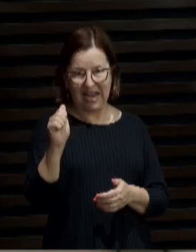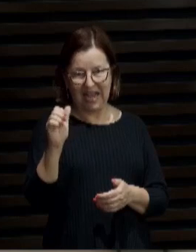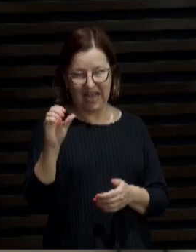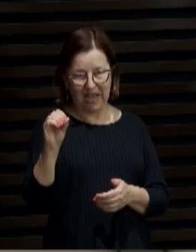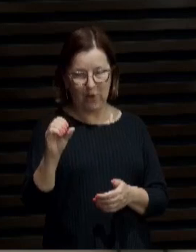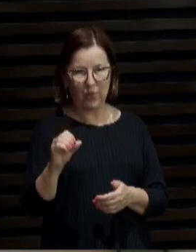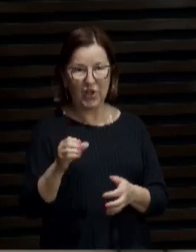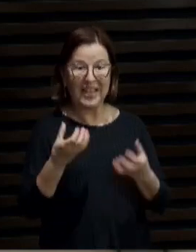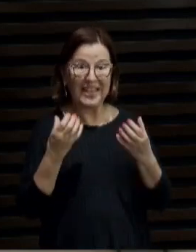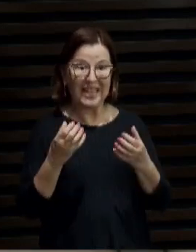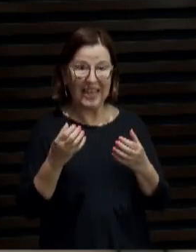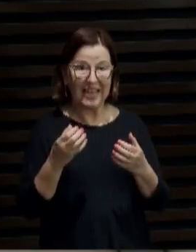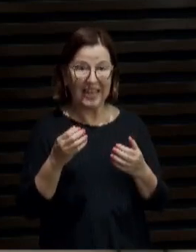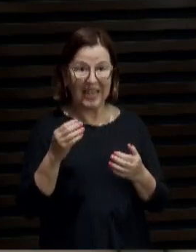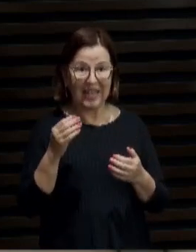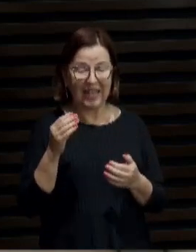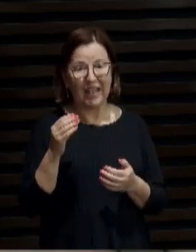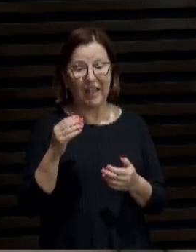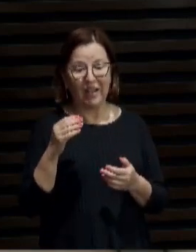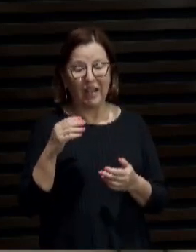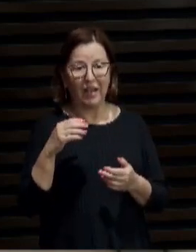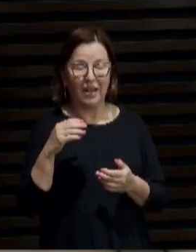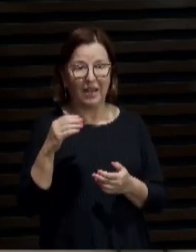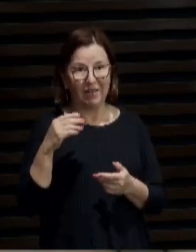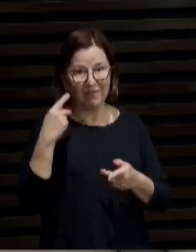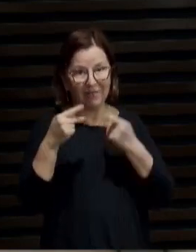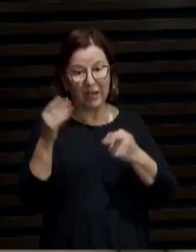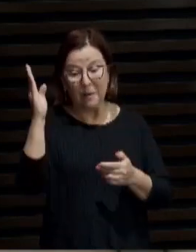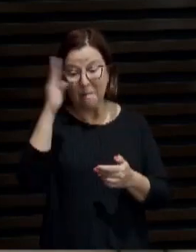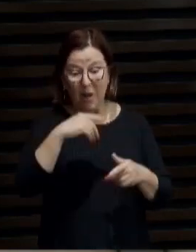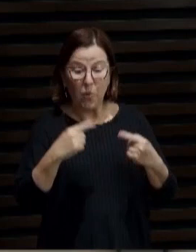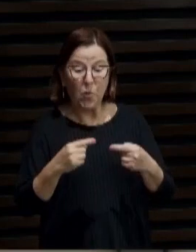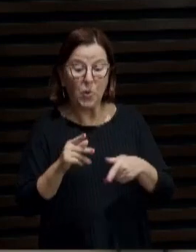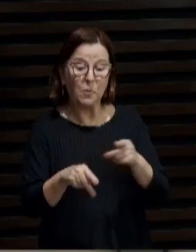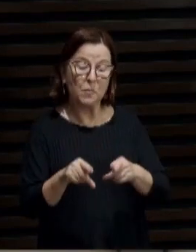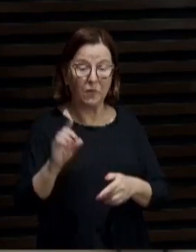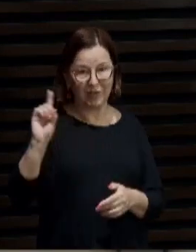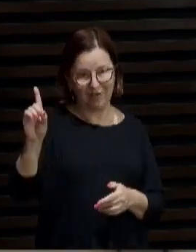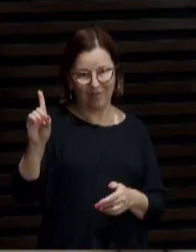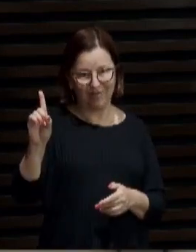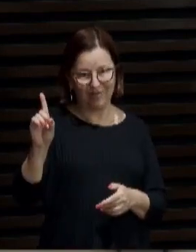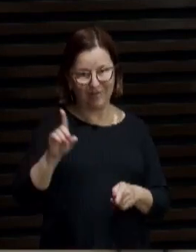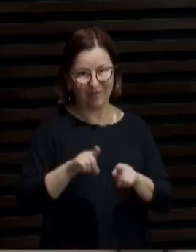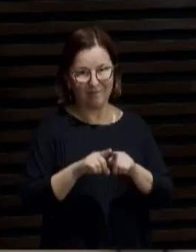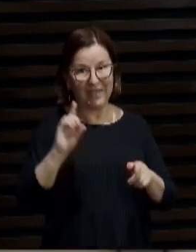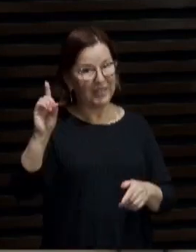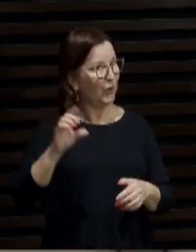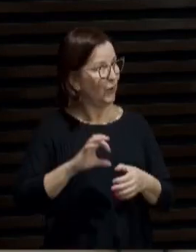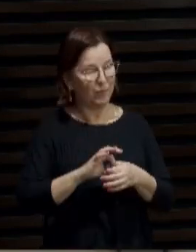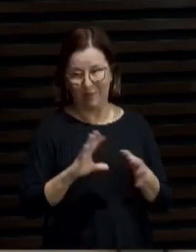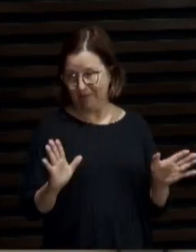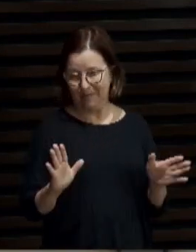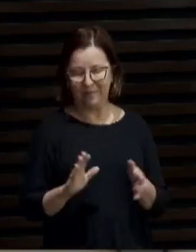falar contra os israelitas. Balaão desistiu de suas maldições, mas procurou outra maneira de vencer o povo de